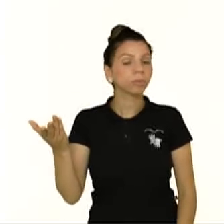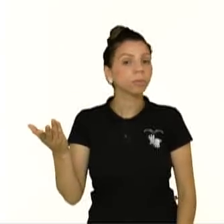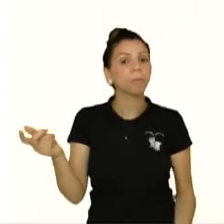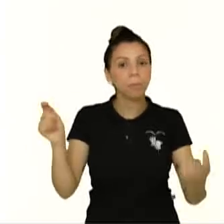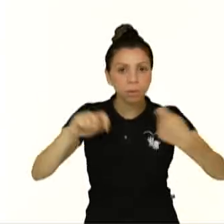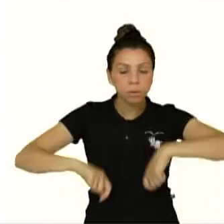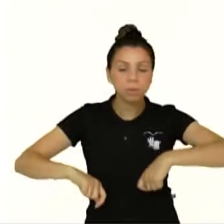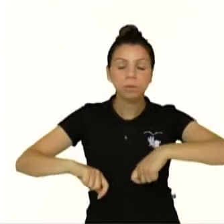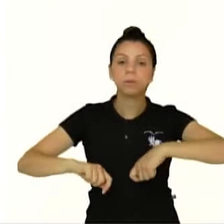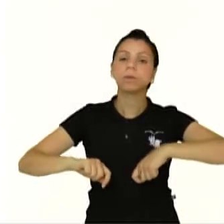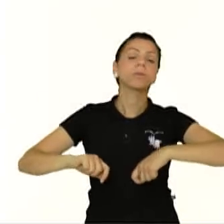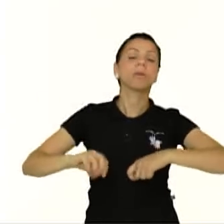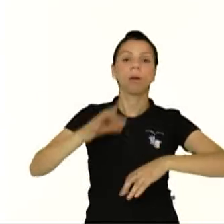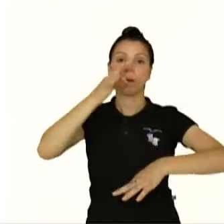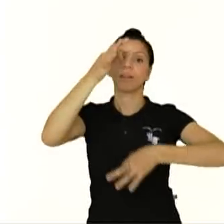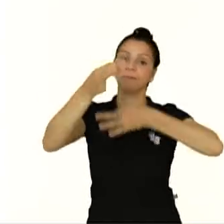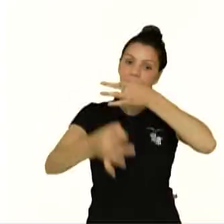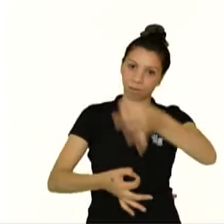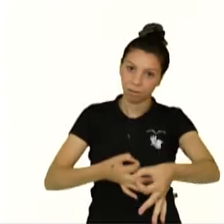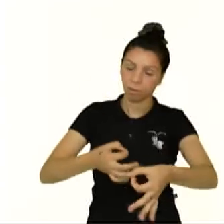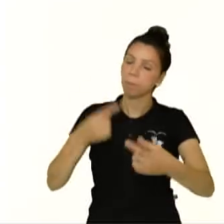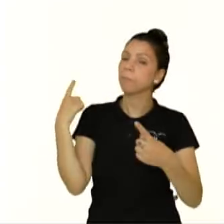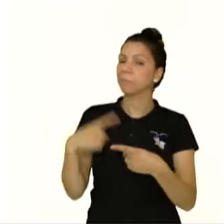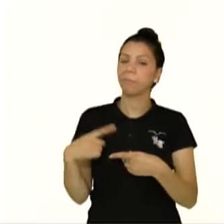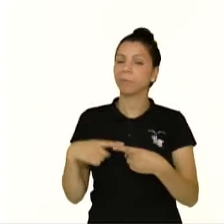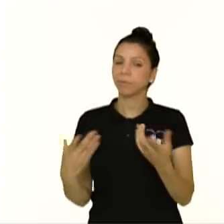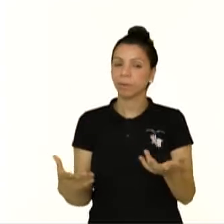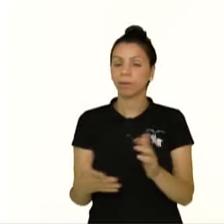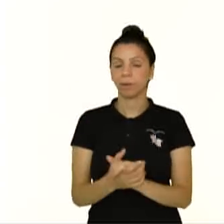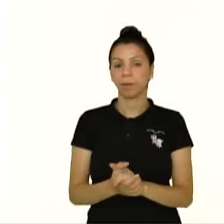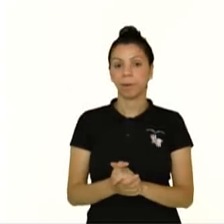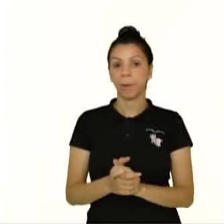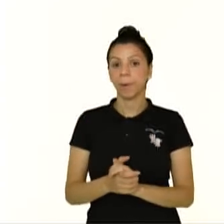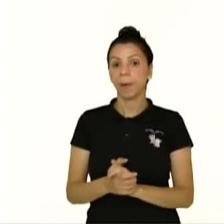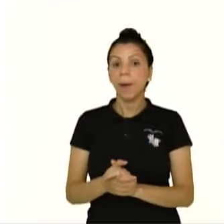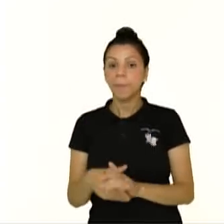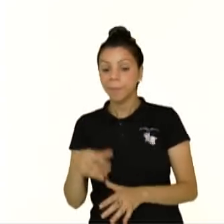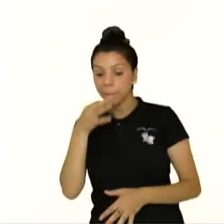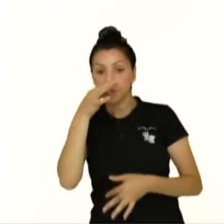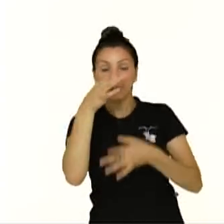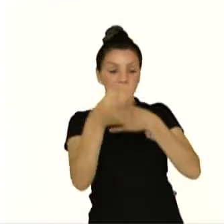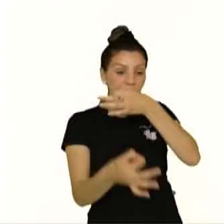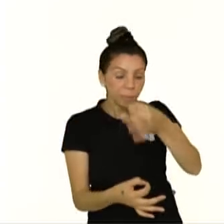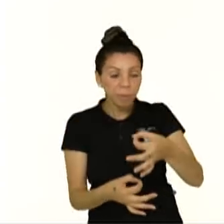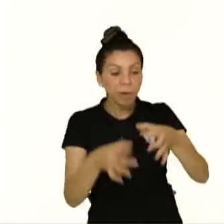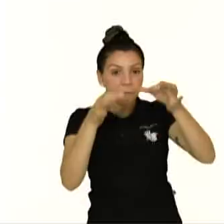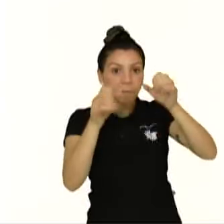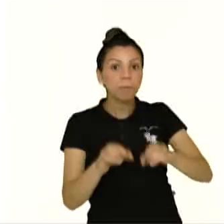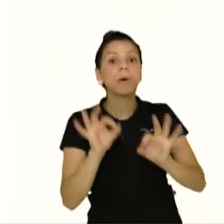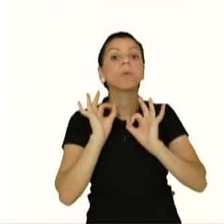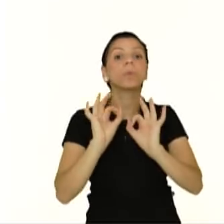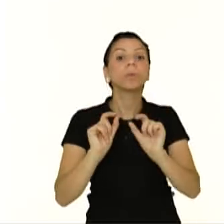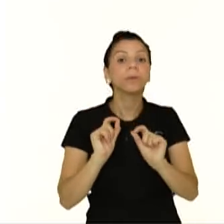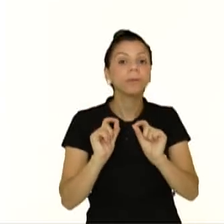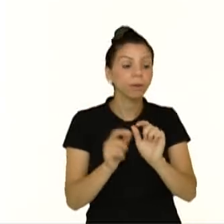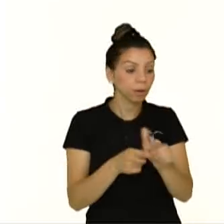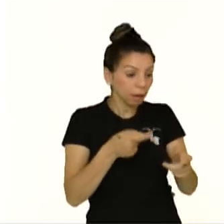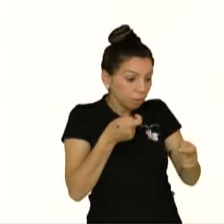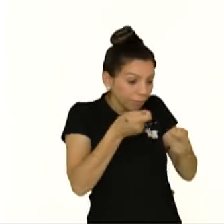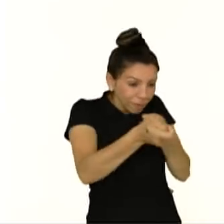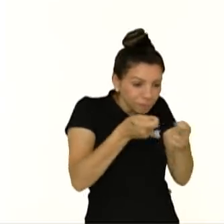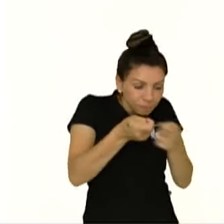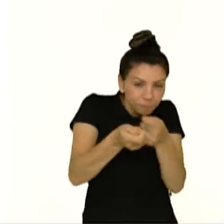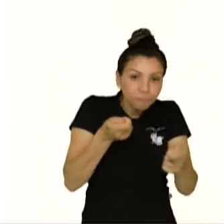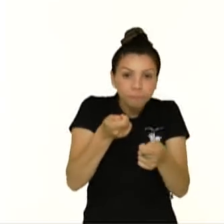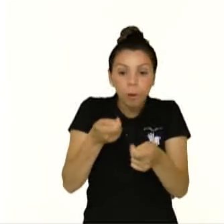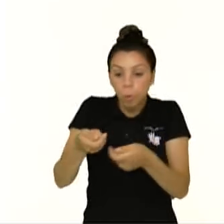isso levou à crítica. Por quê? Os críticos afirmaram que Morgan estava monopolizando e controlando as finanças